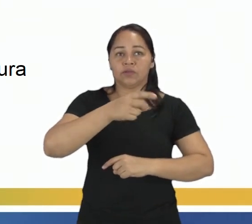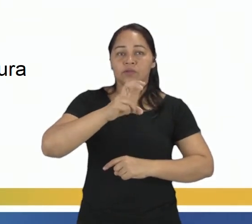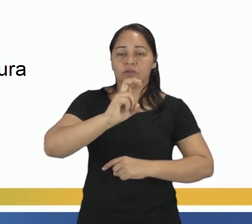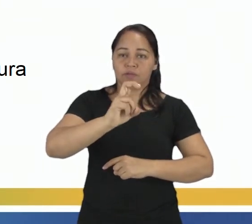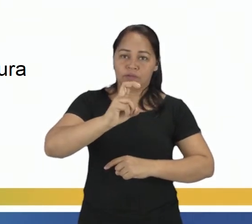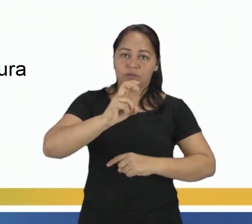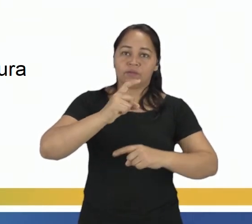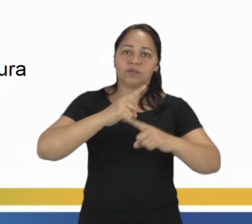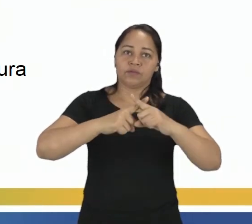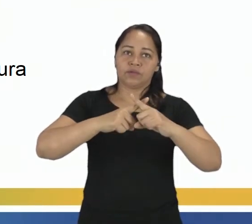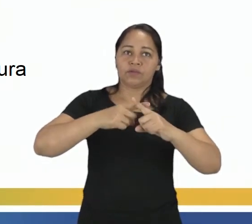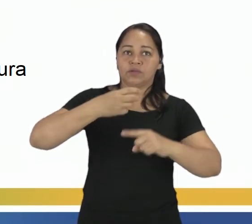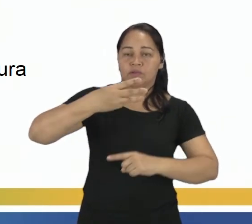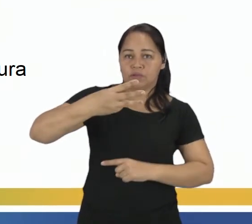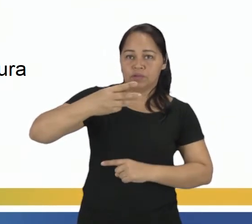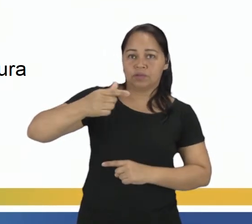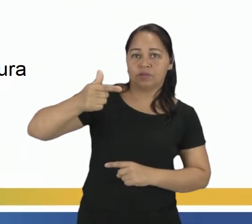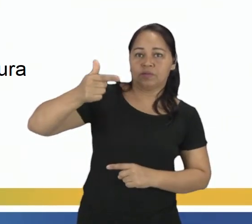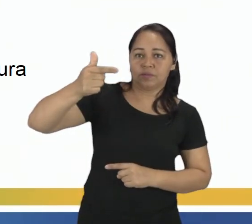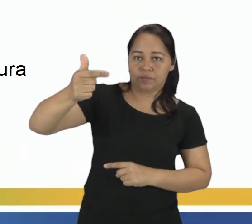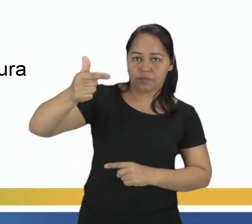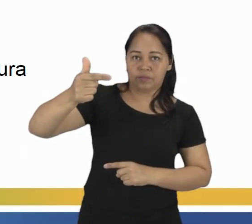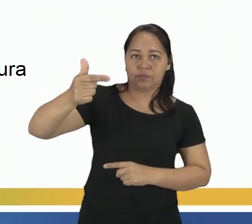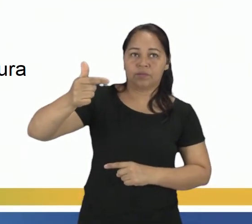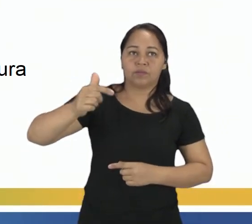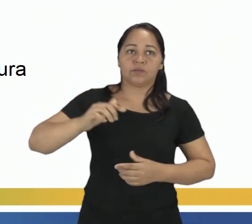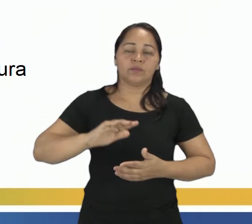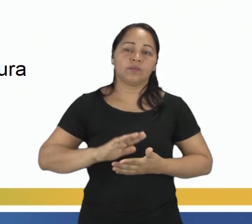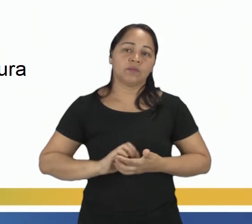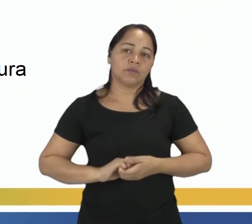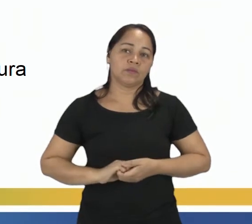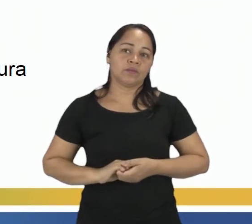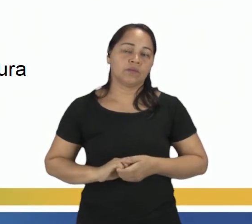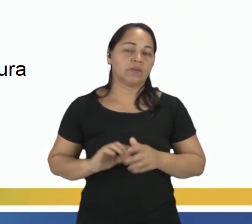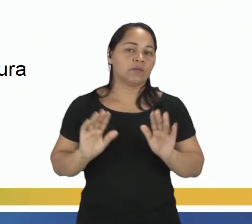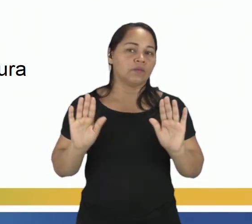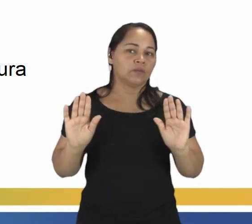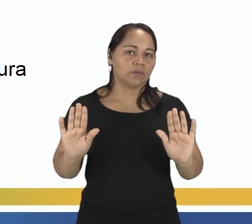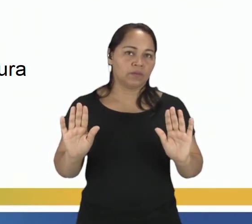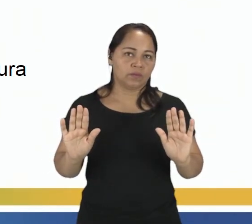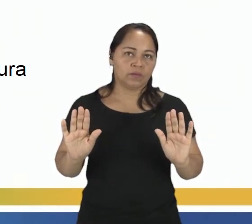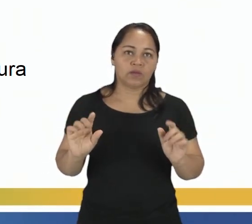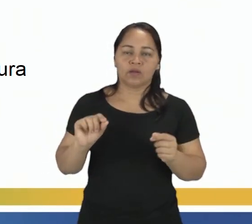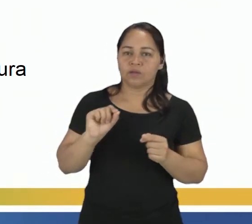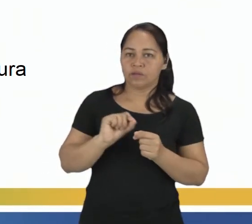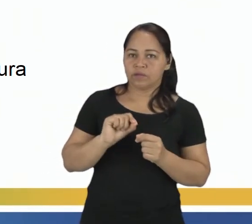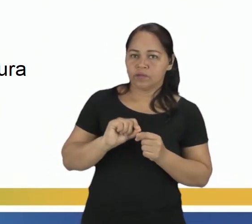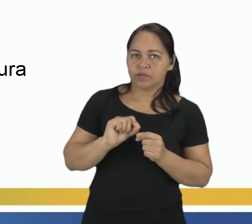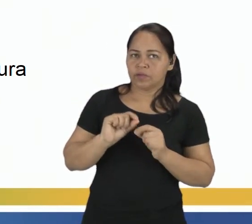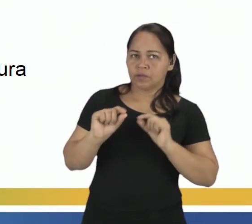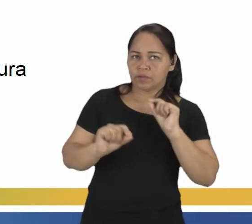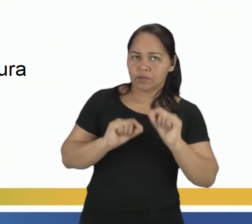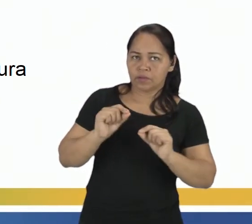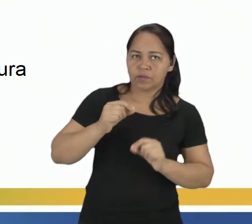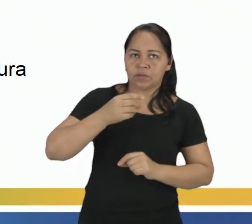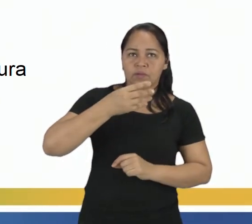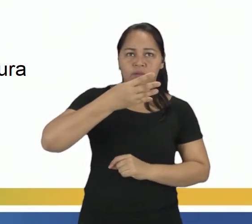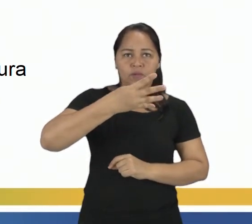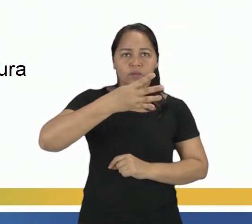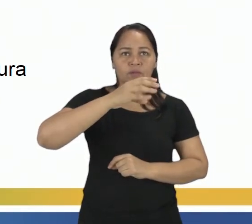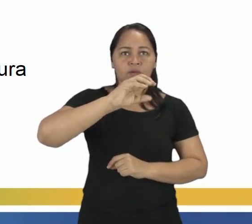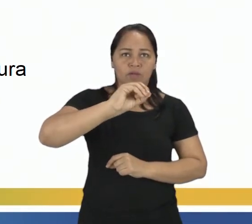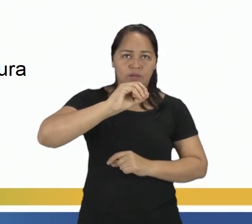quadrado, ou seja, 5 vezes 3 ao quadrado. Aplicando aí as continhas que devem ser feitas, nós teremos 40 vezes